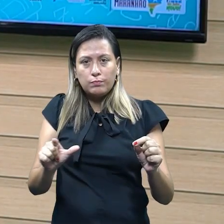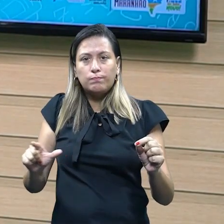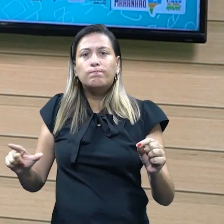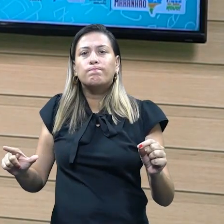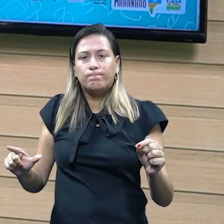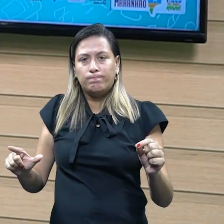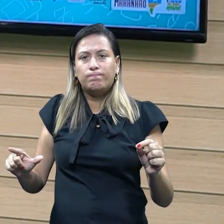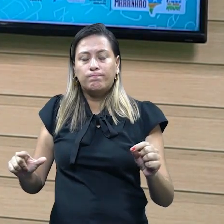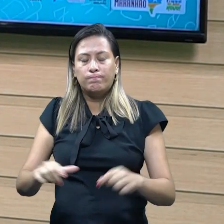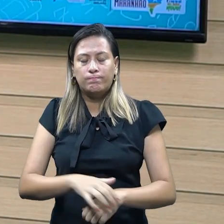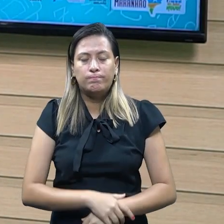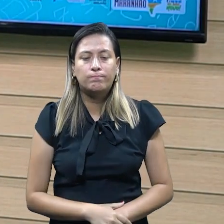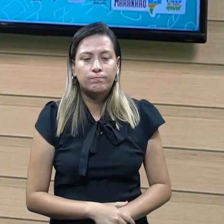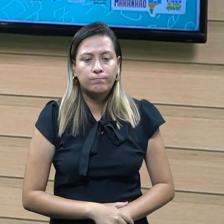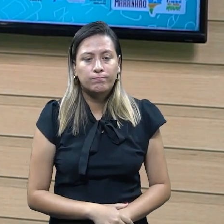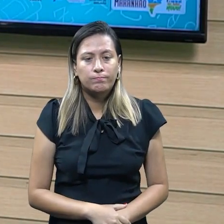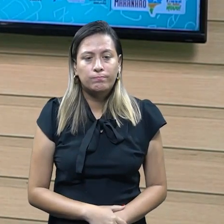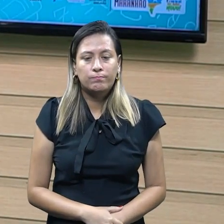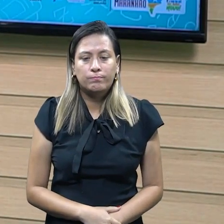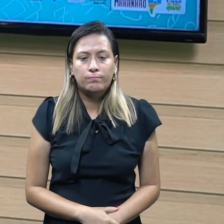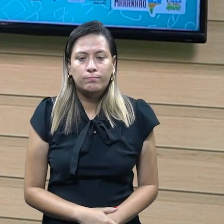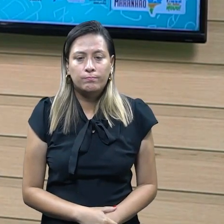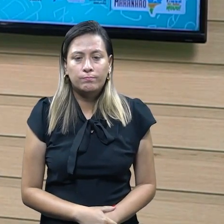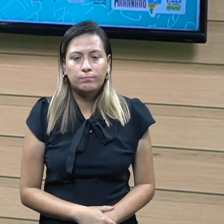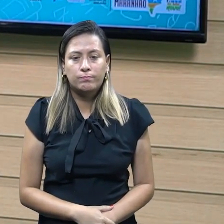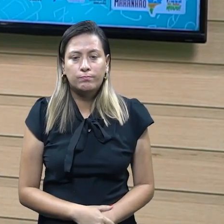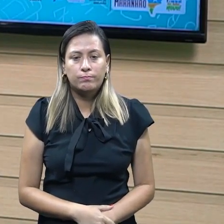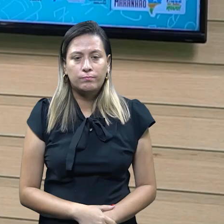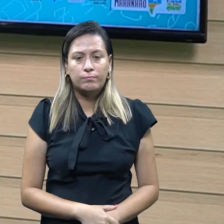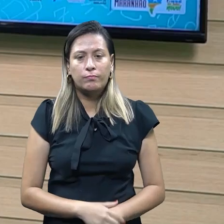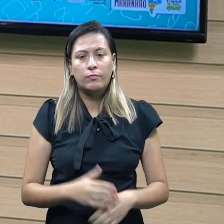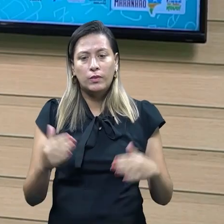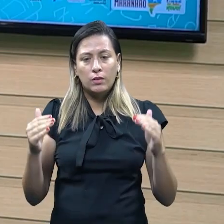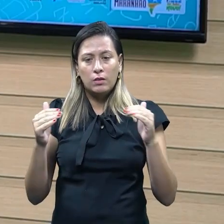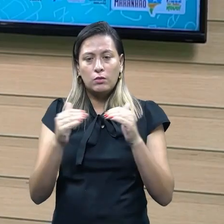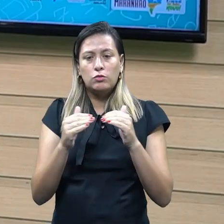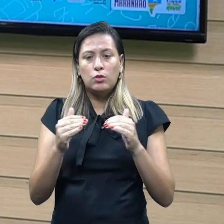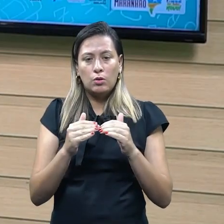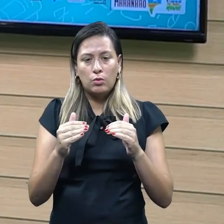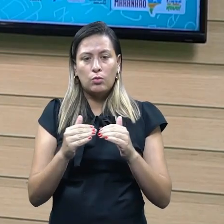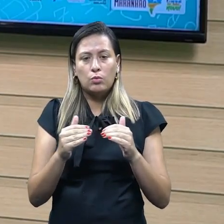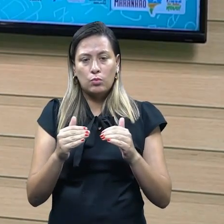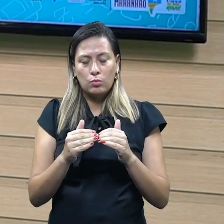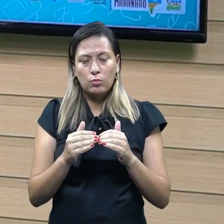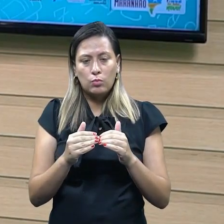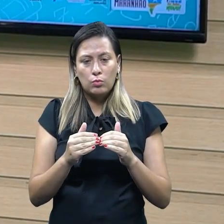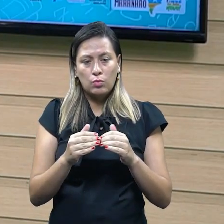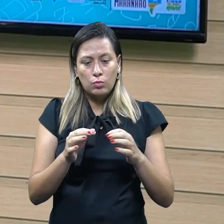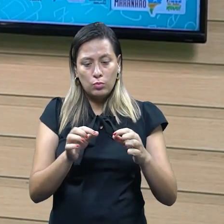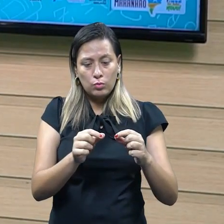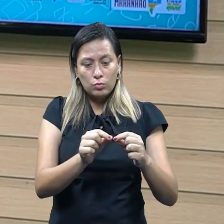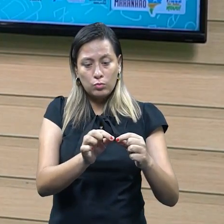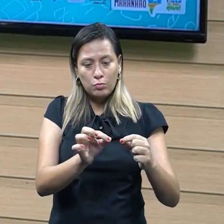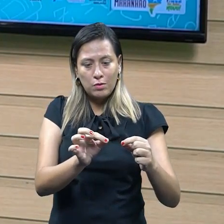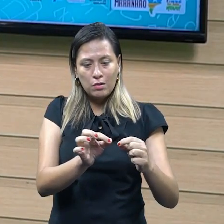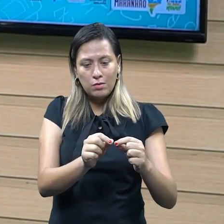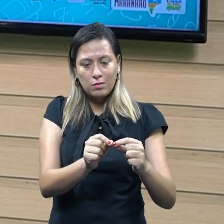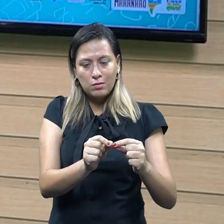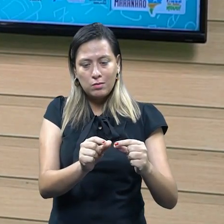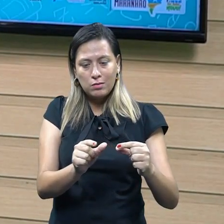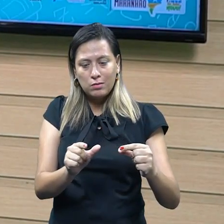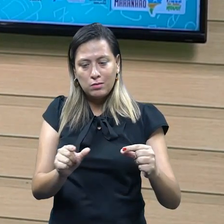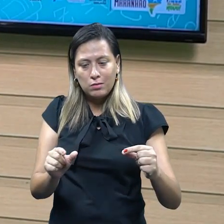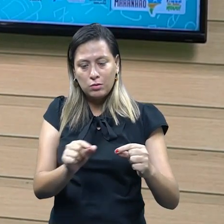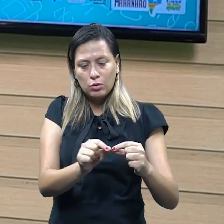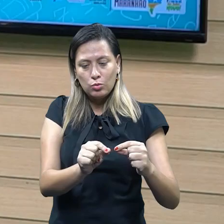clicou e ele vai ampliar a partir de uma reta, como diz aqui, ó. Vai esticar, fazer uma reta e não